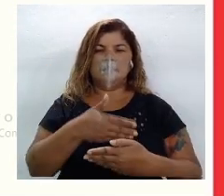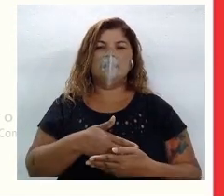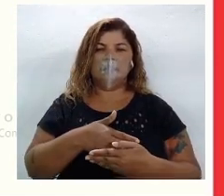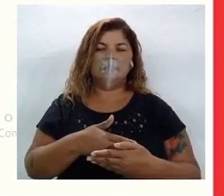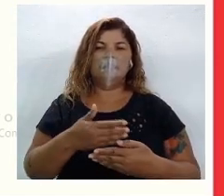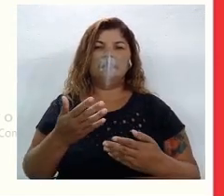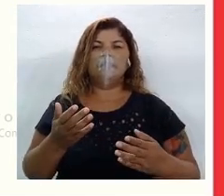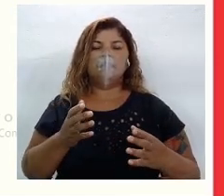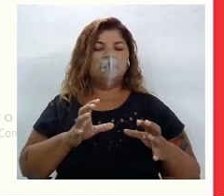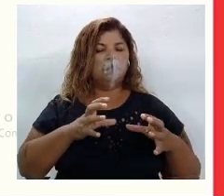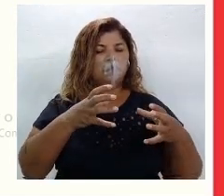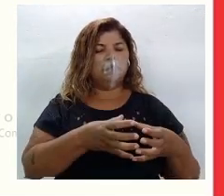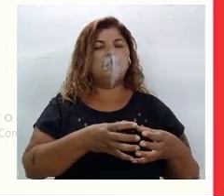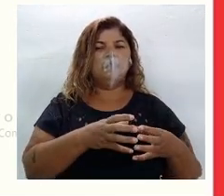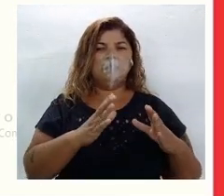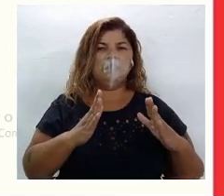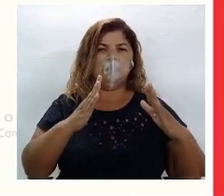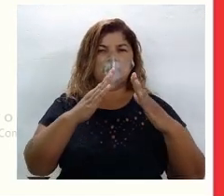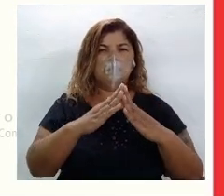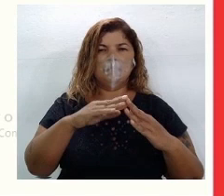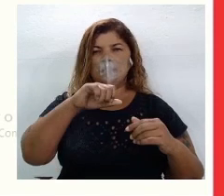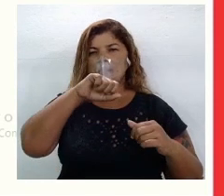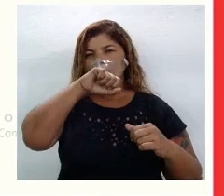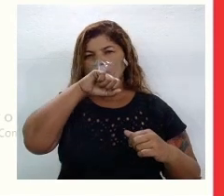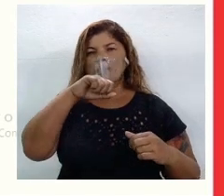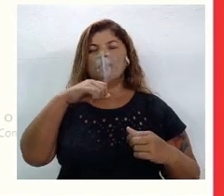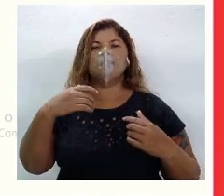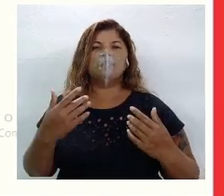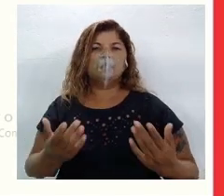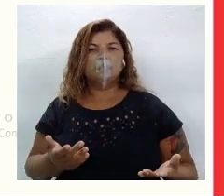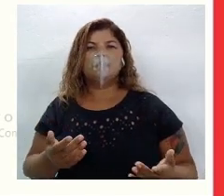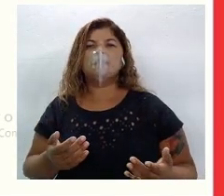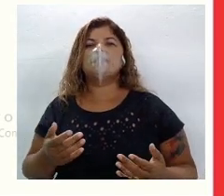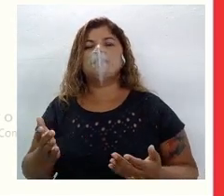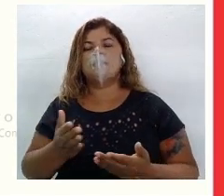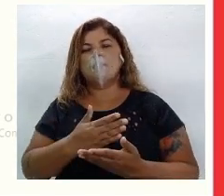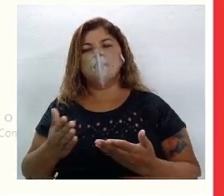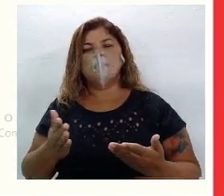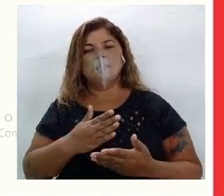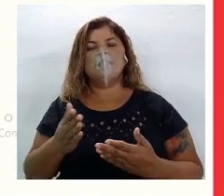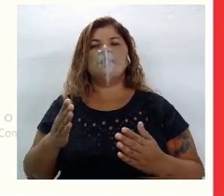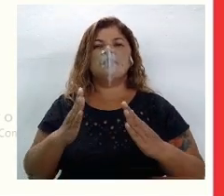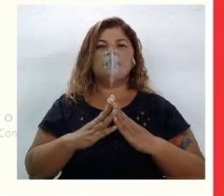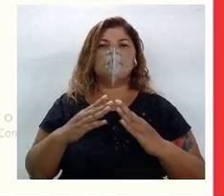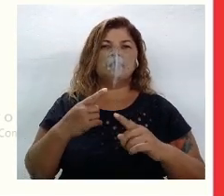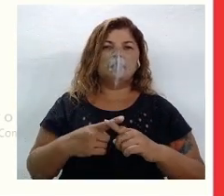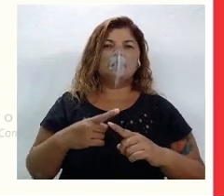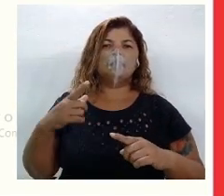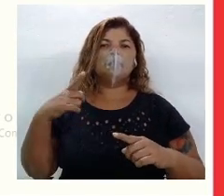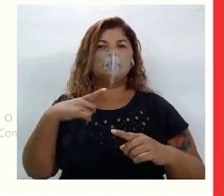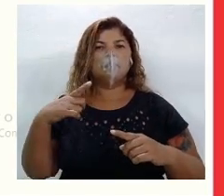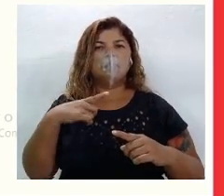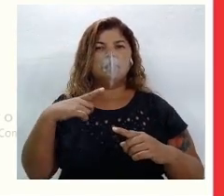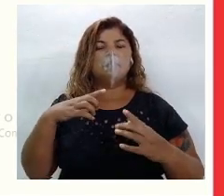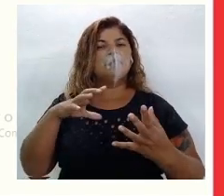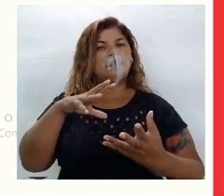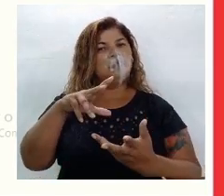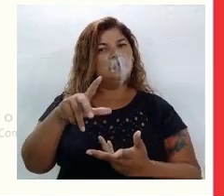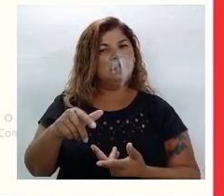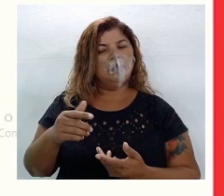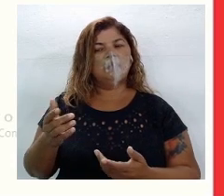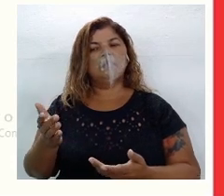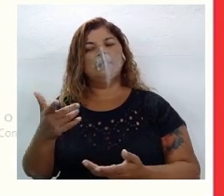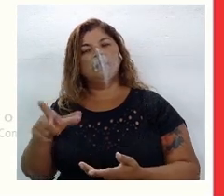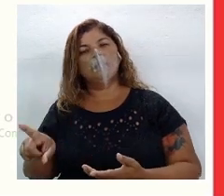de clérigos ou figuras institucionais. Algumas denominações têm um alcance mundial,